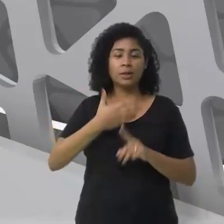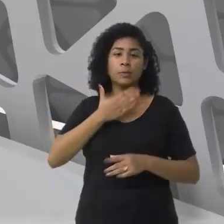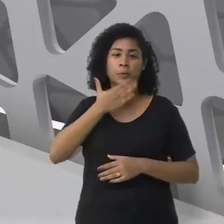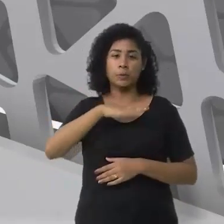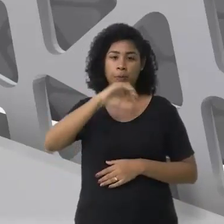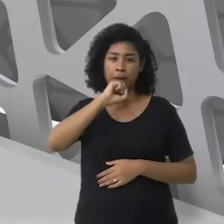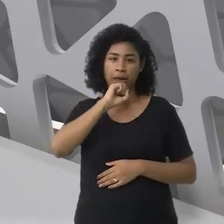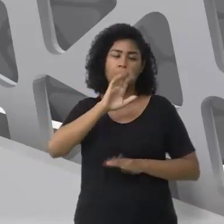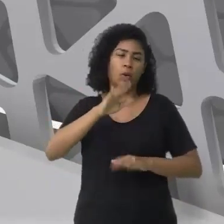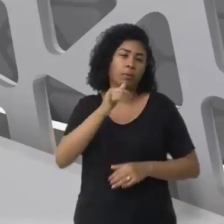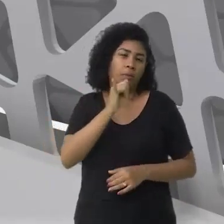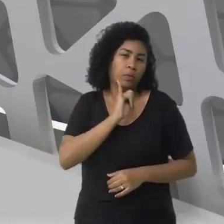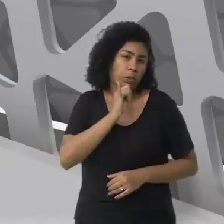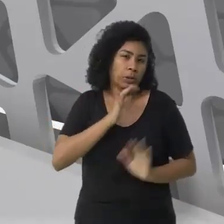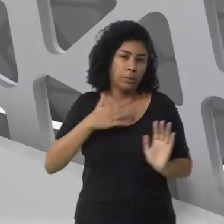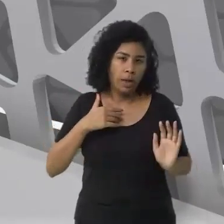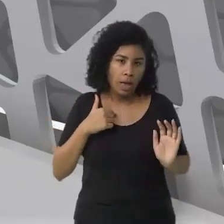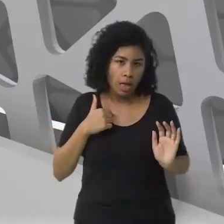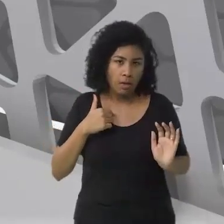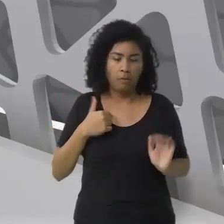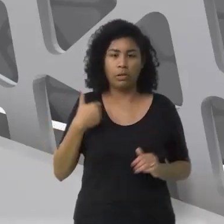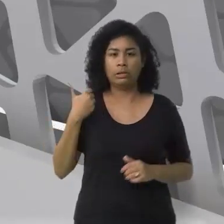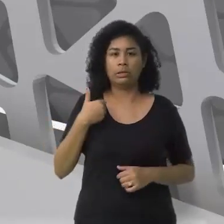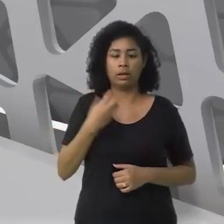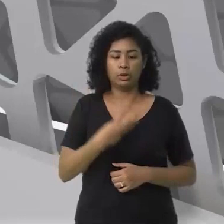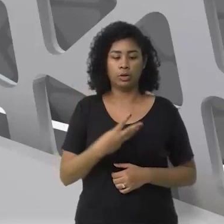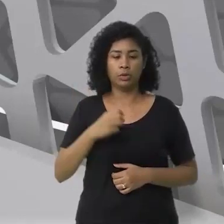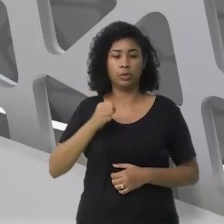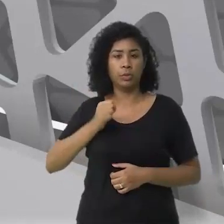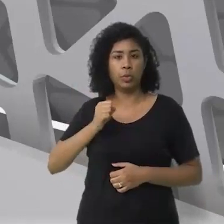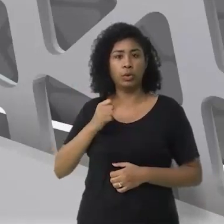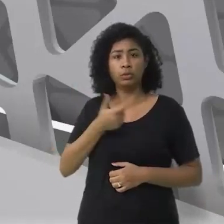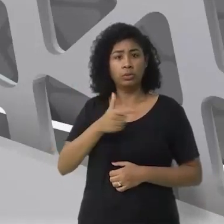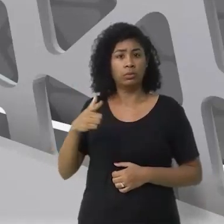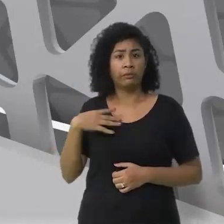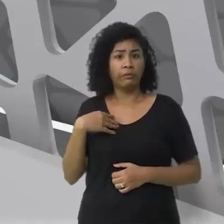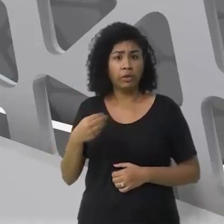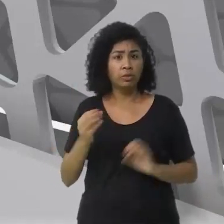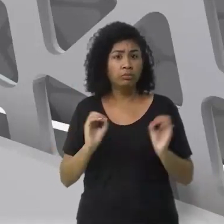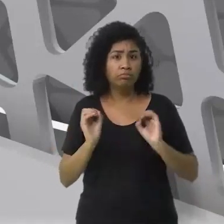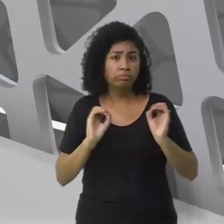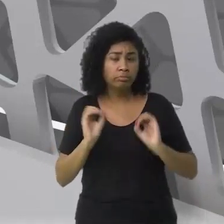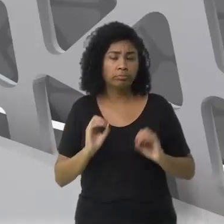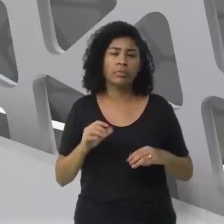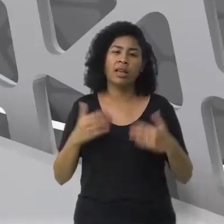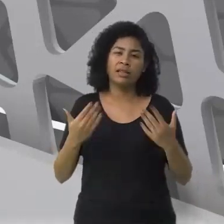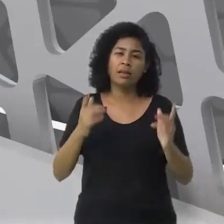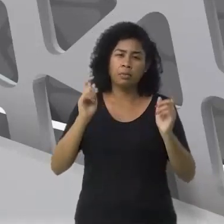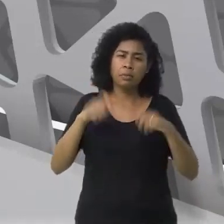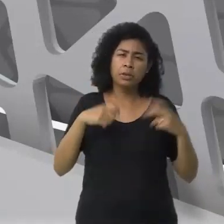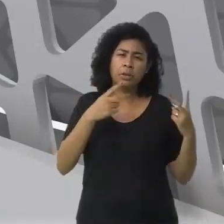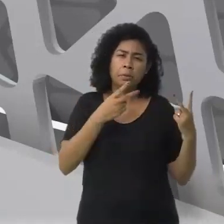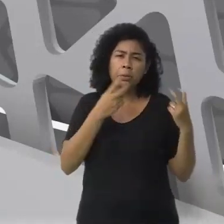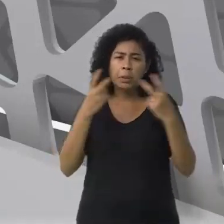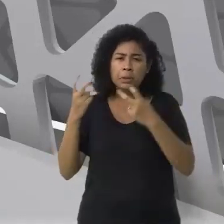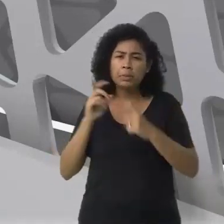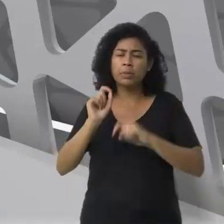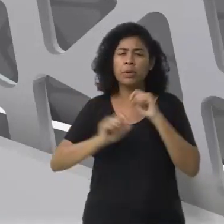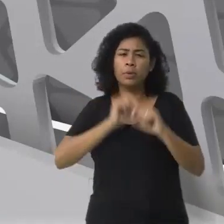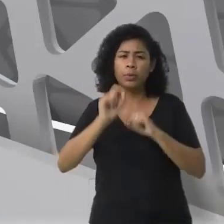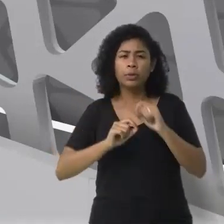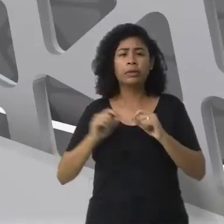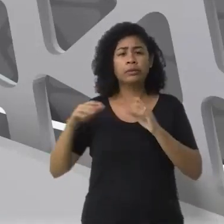vou tirar o meu exemplo. Eu, com 38 anos de idade, eu não tenho nenhum filho. Então, a gente observa que